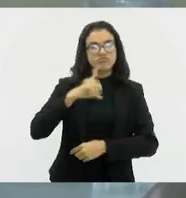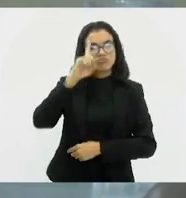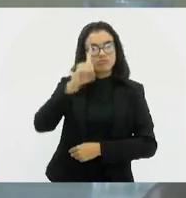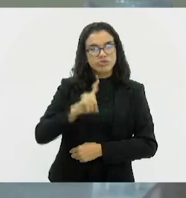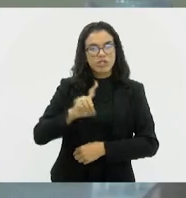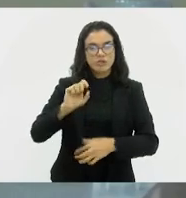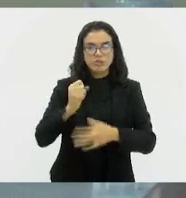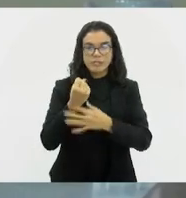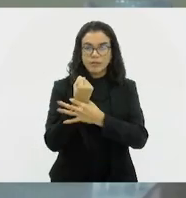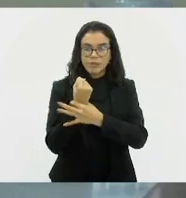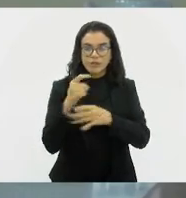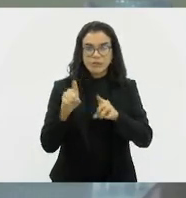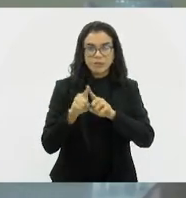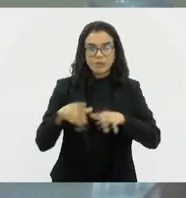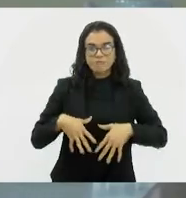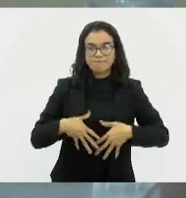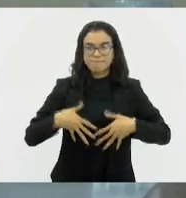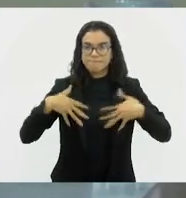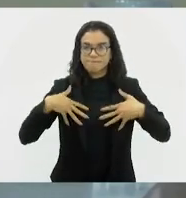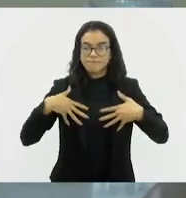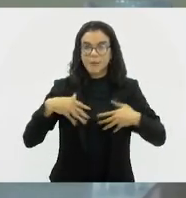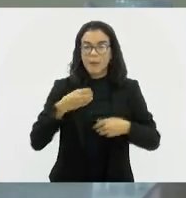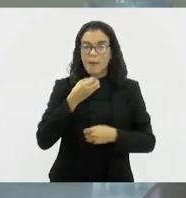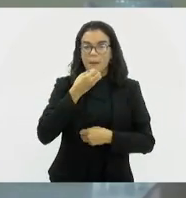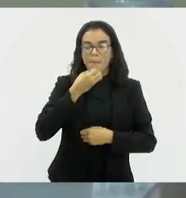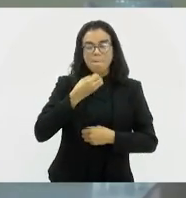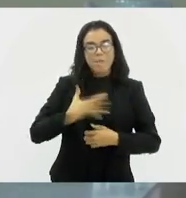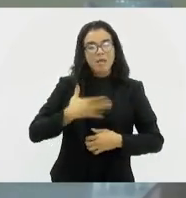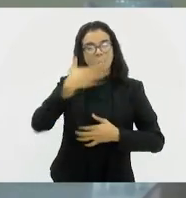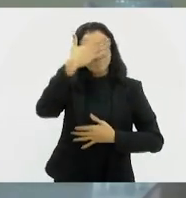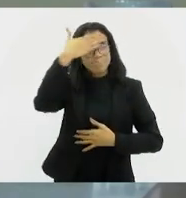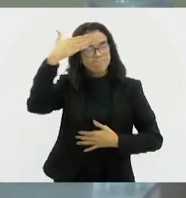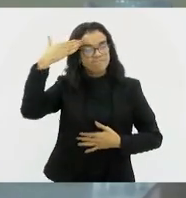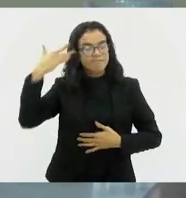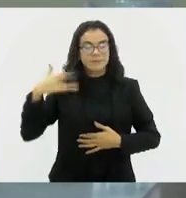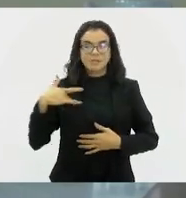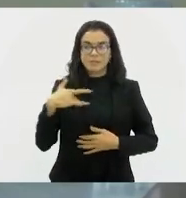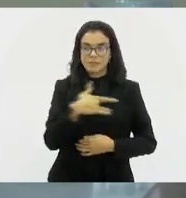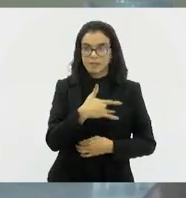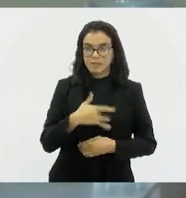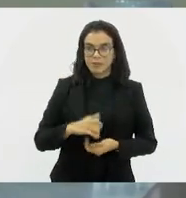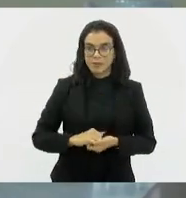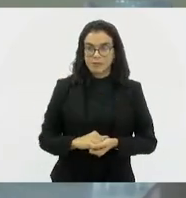segurança, dignidade, bem-estar e saúde.